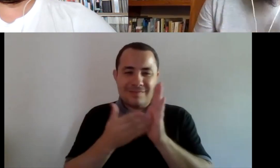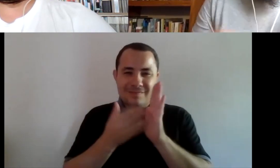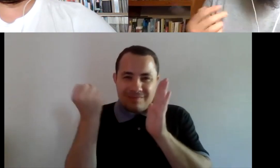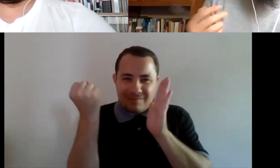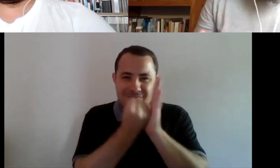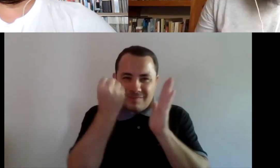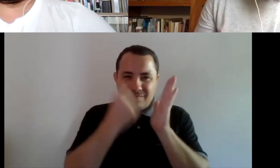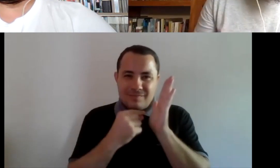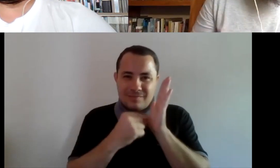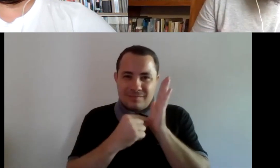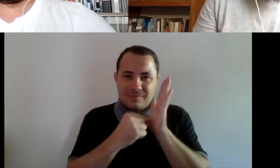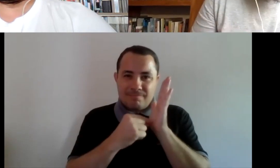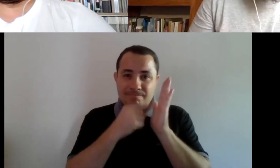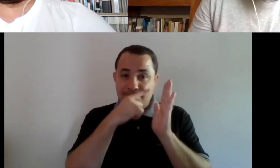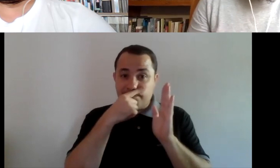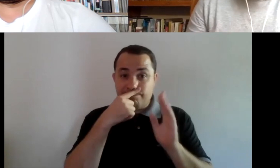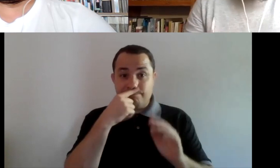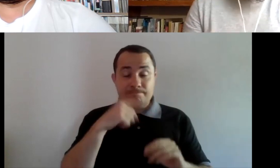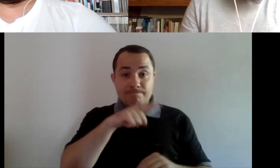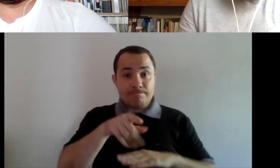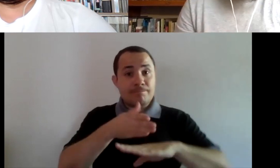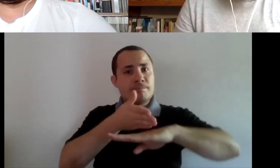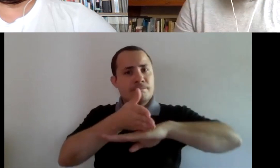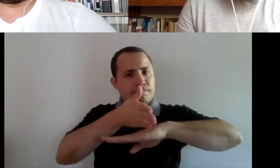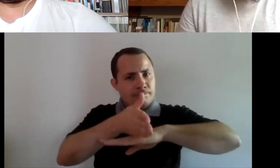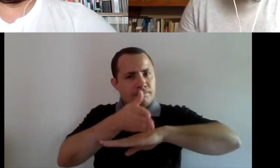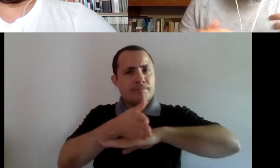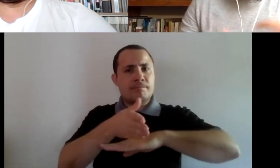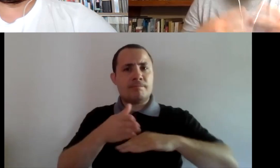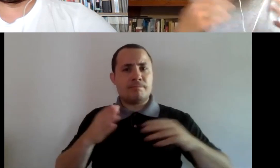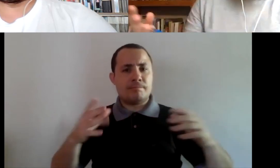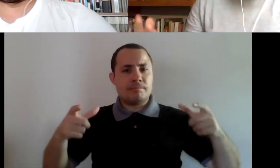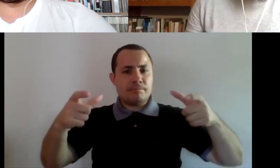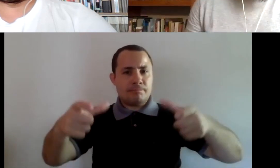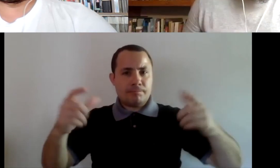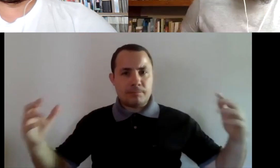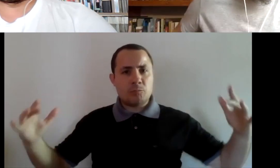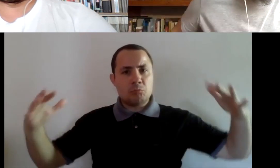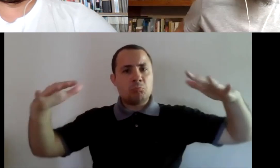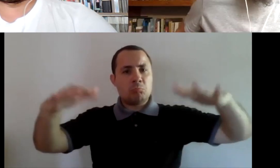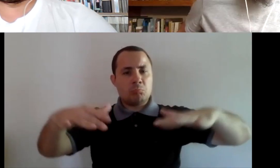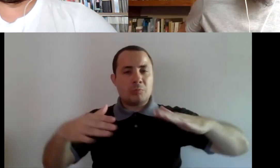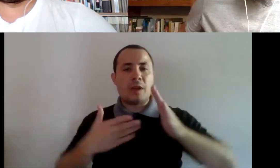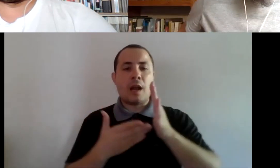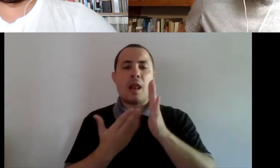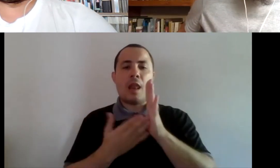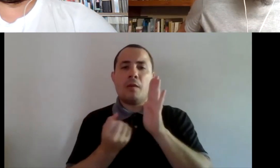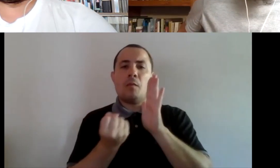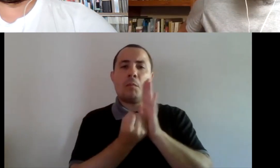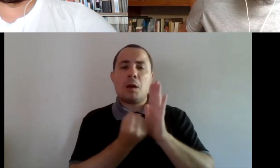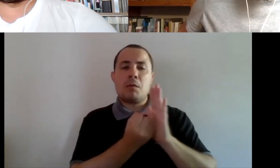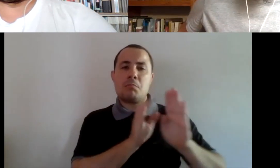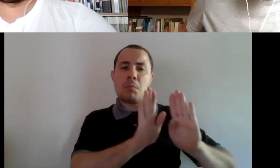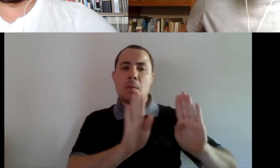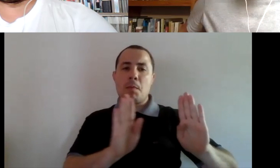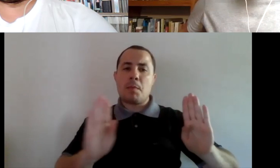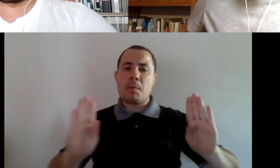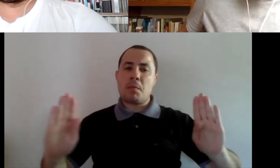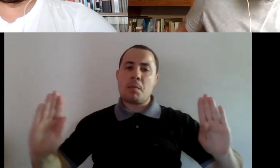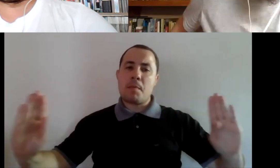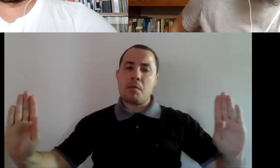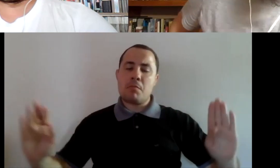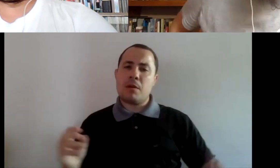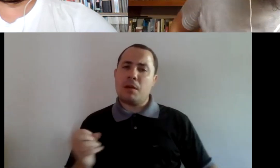né, em participar desses espaços, ocupar esses espaços e expor os seus livros. Né? Então, é muito